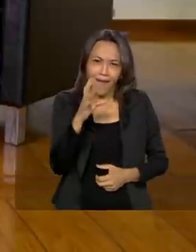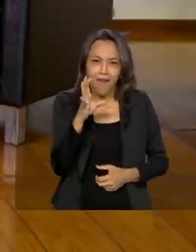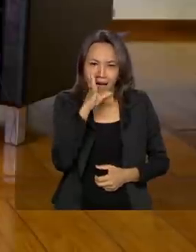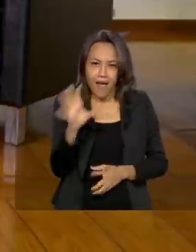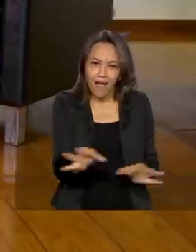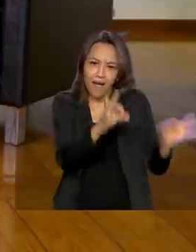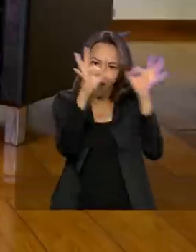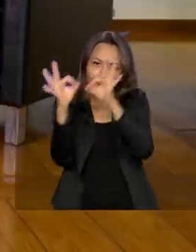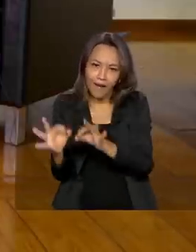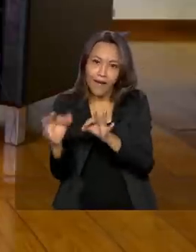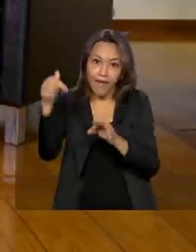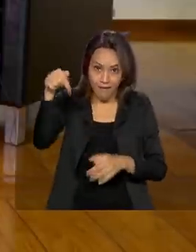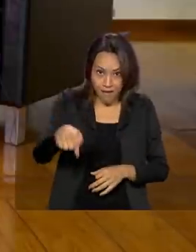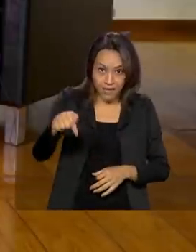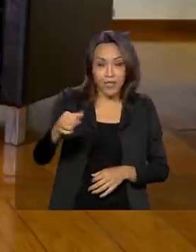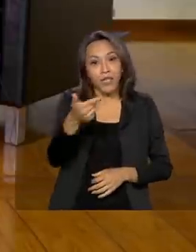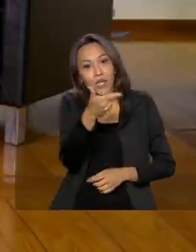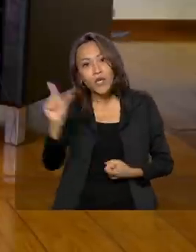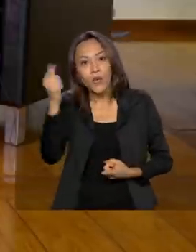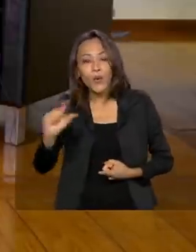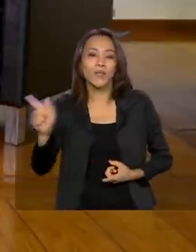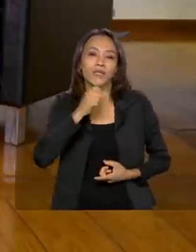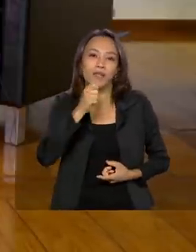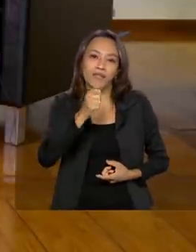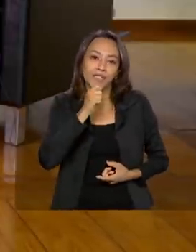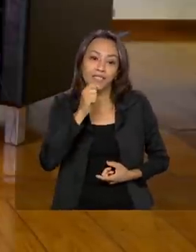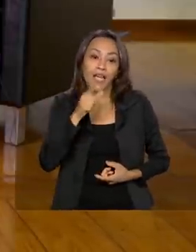esta ou outras entrevistas, é só